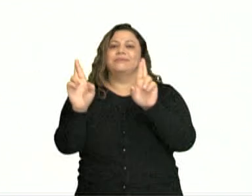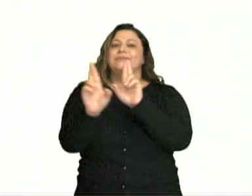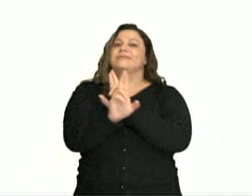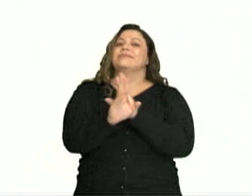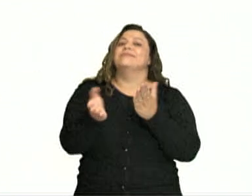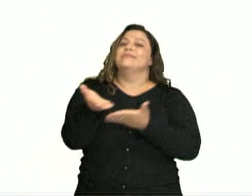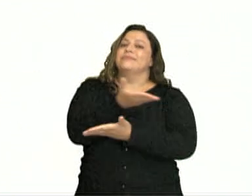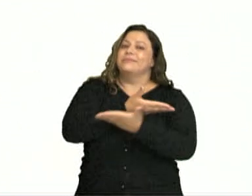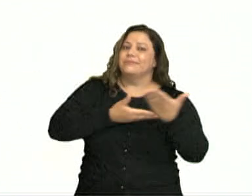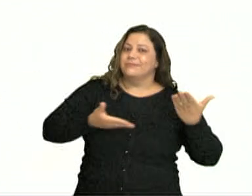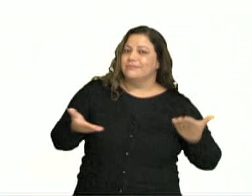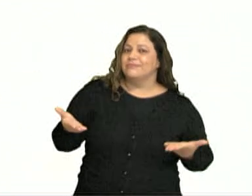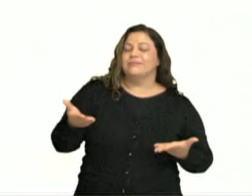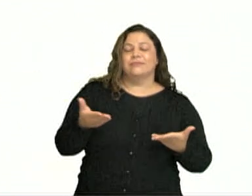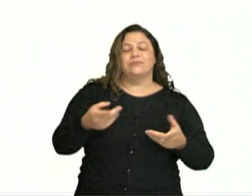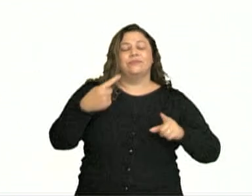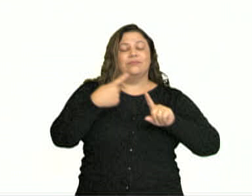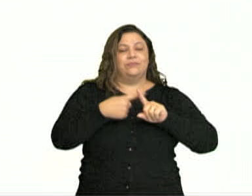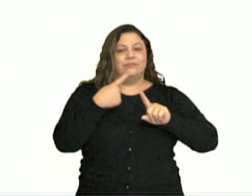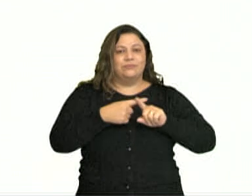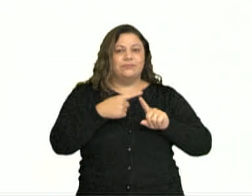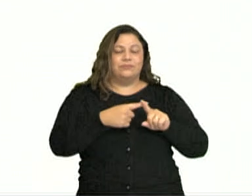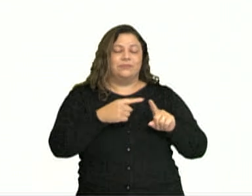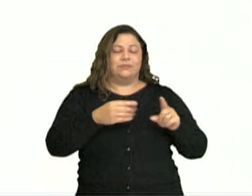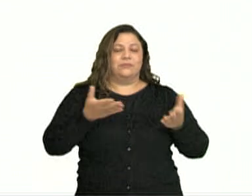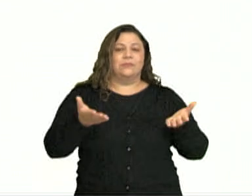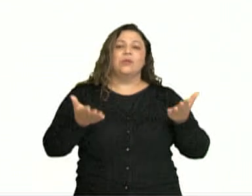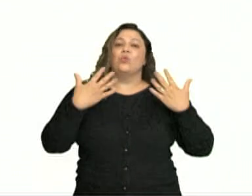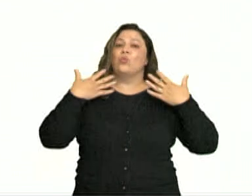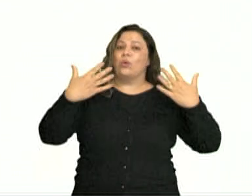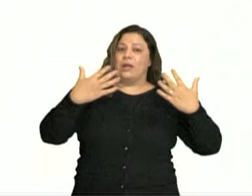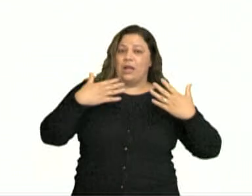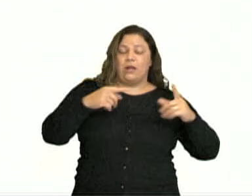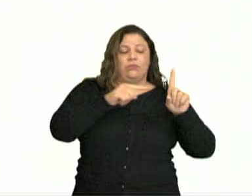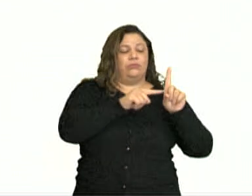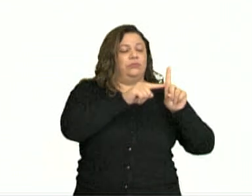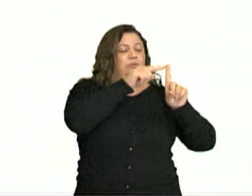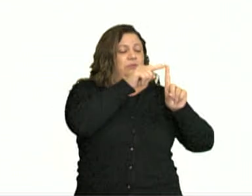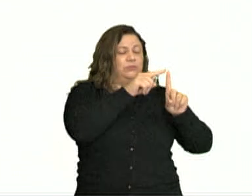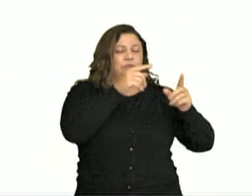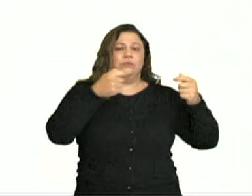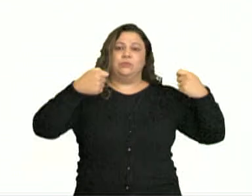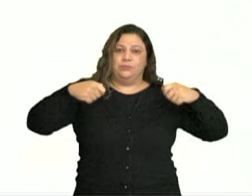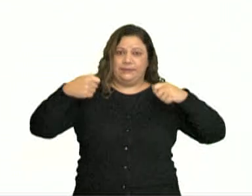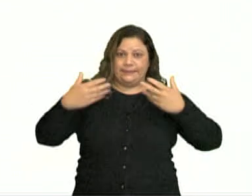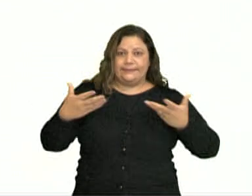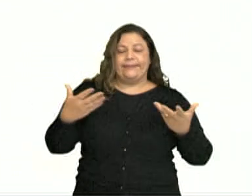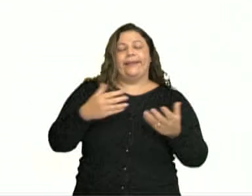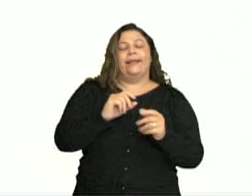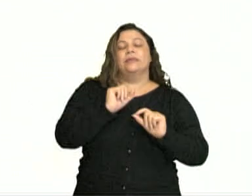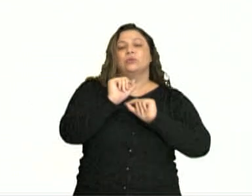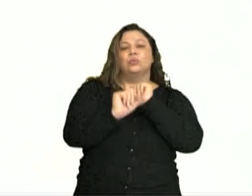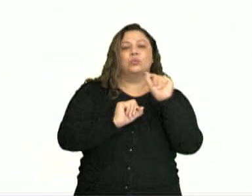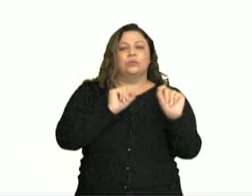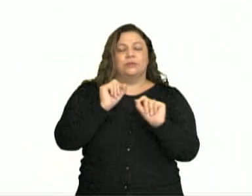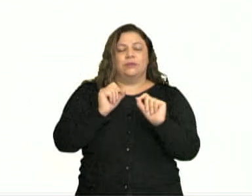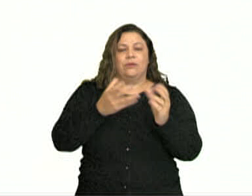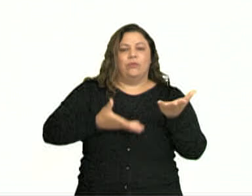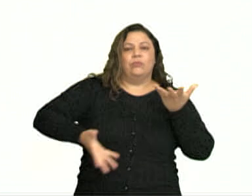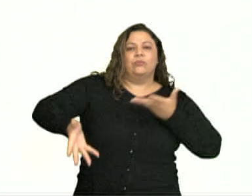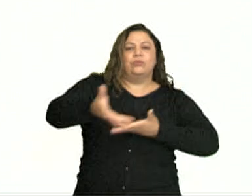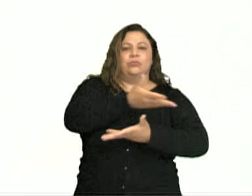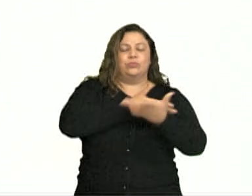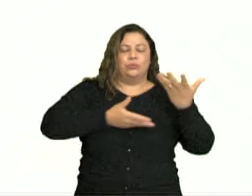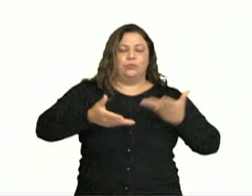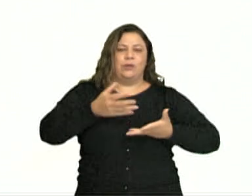O calor depende da massa do material, por sua vez a temperatura não. Variações de temperatura determinam o fluxo de calor